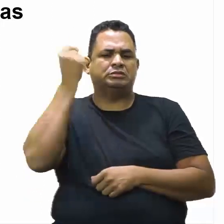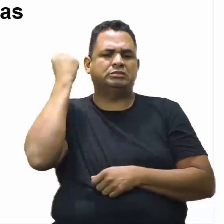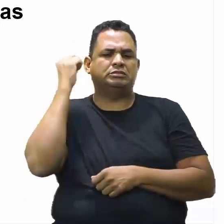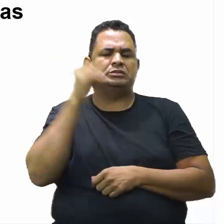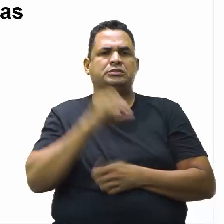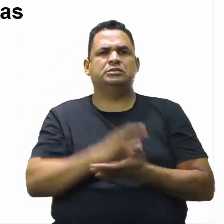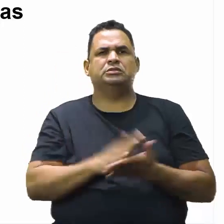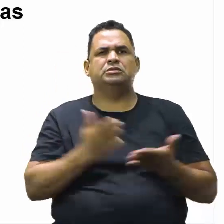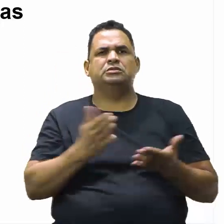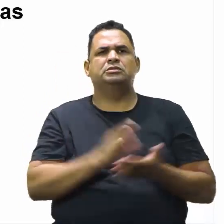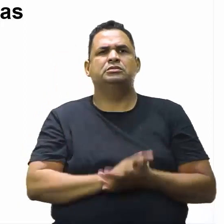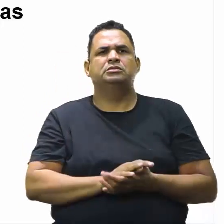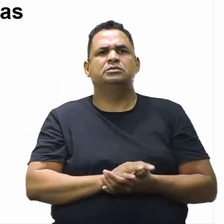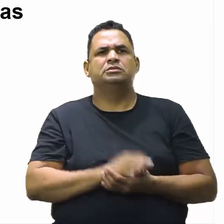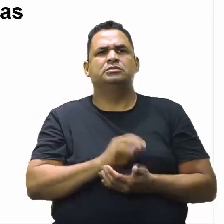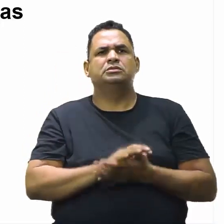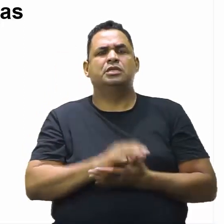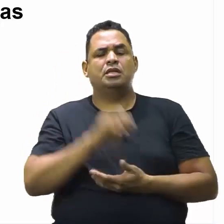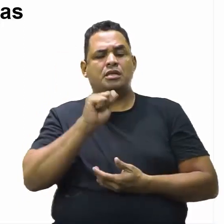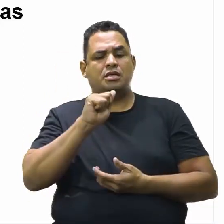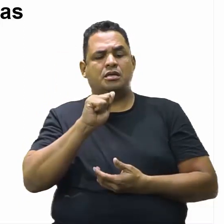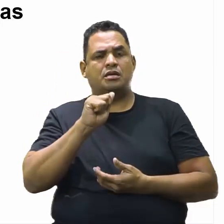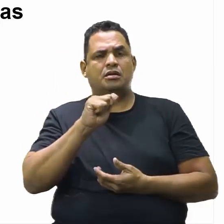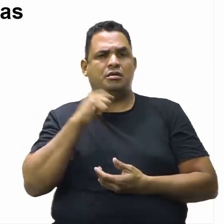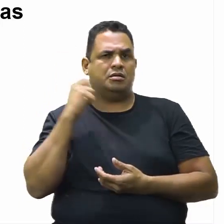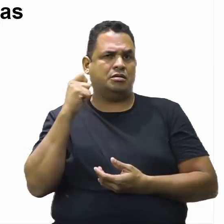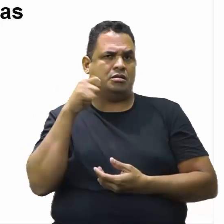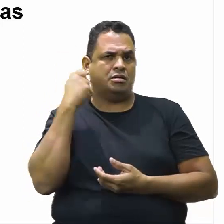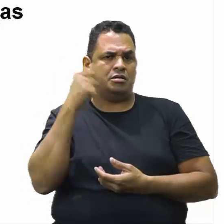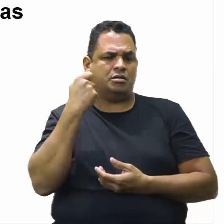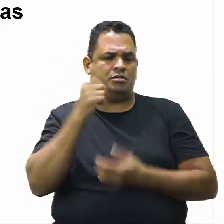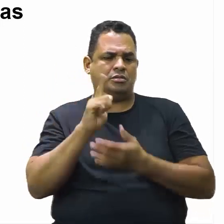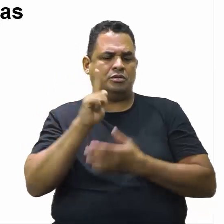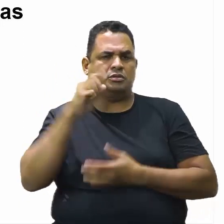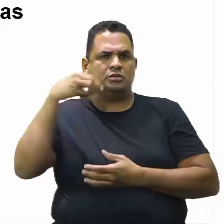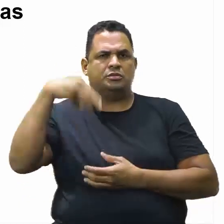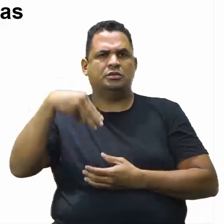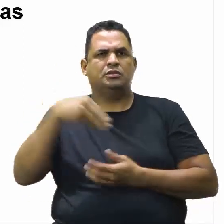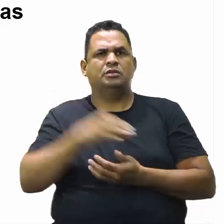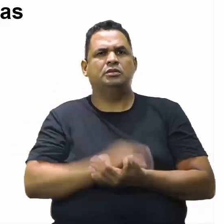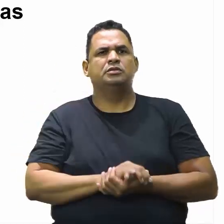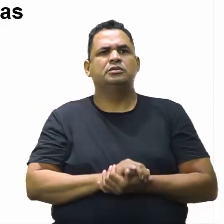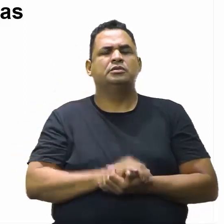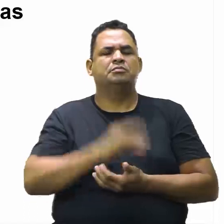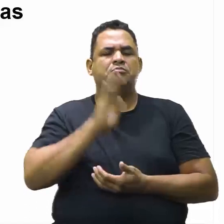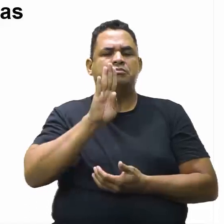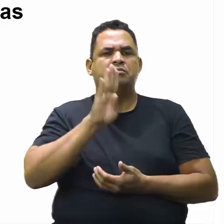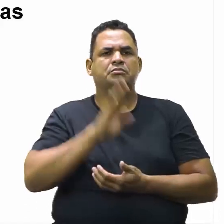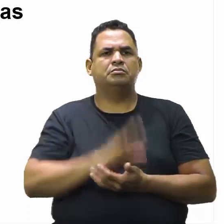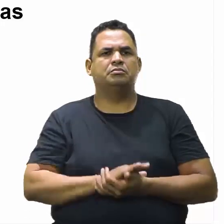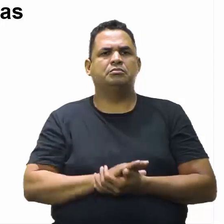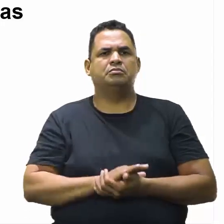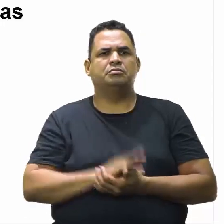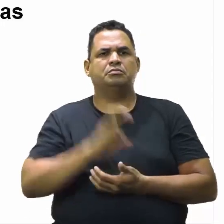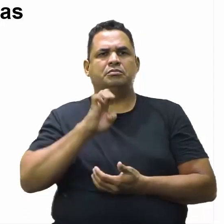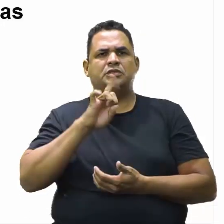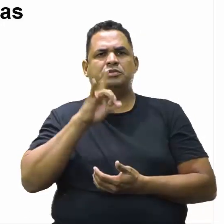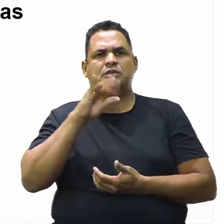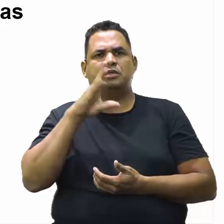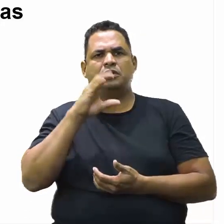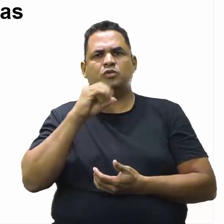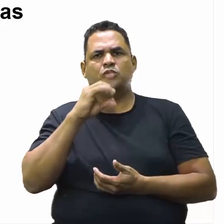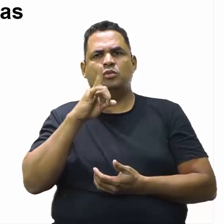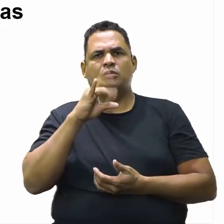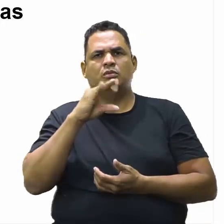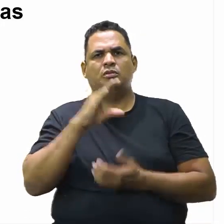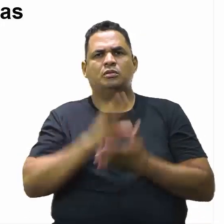alternativa A, Ariquemes e Guajará-Mirim. Alternativa B, Espigão do